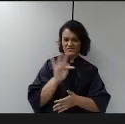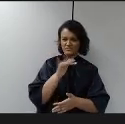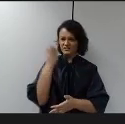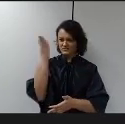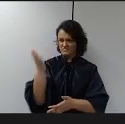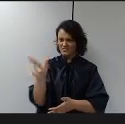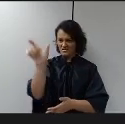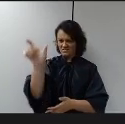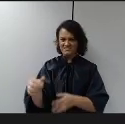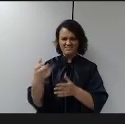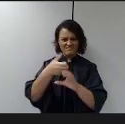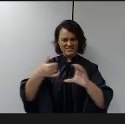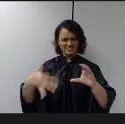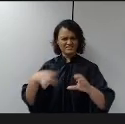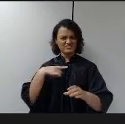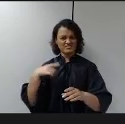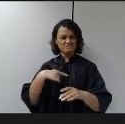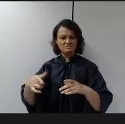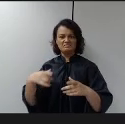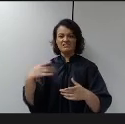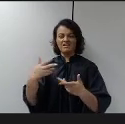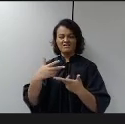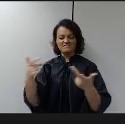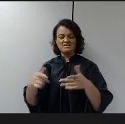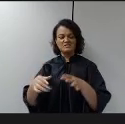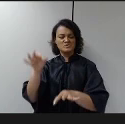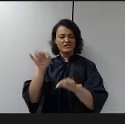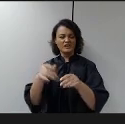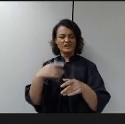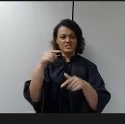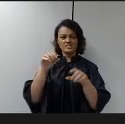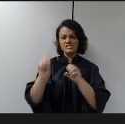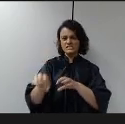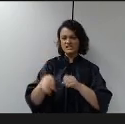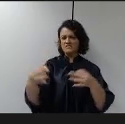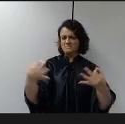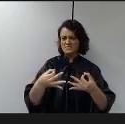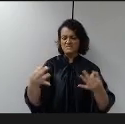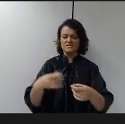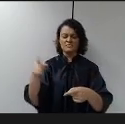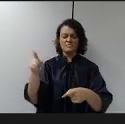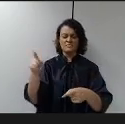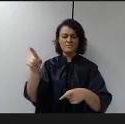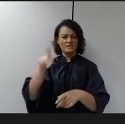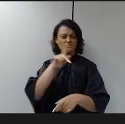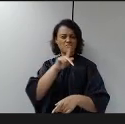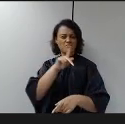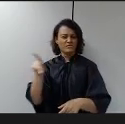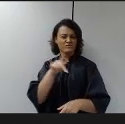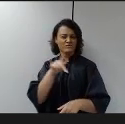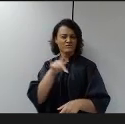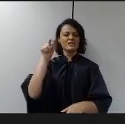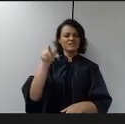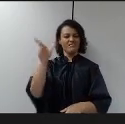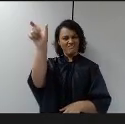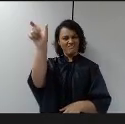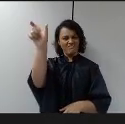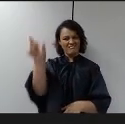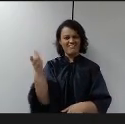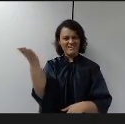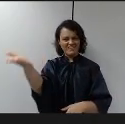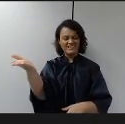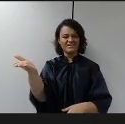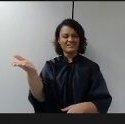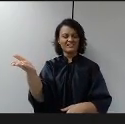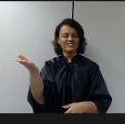características invulgar de professor, advogado e homem devotado às